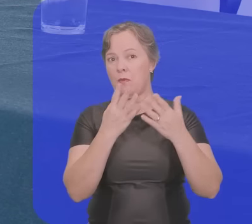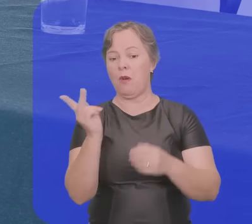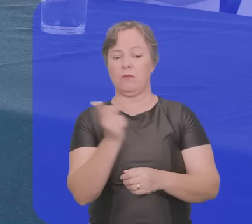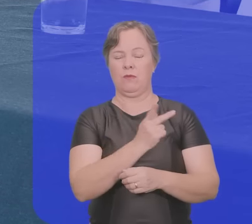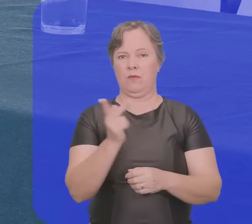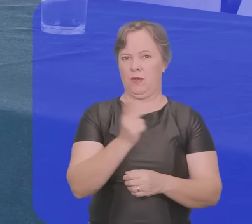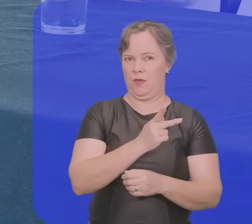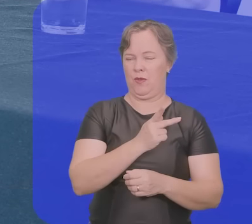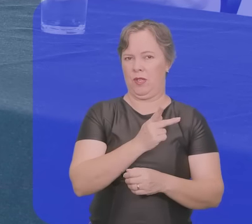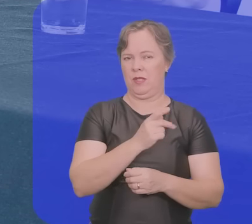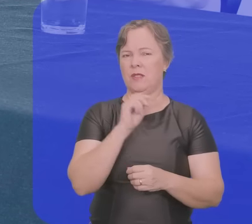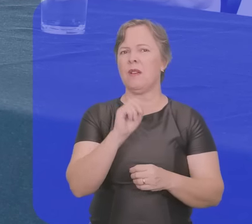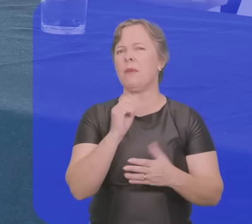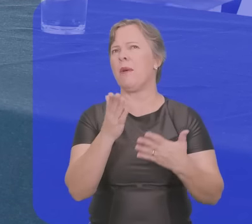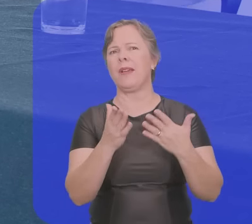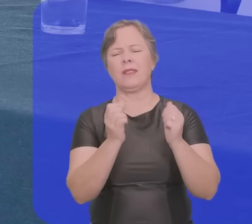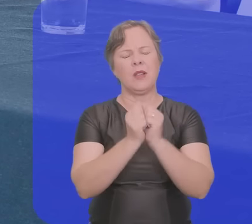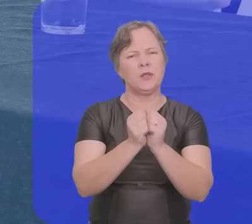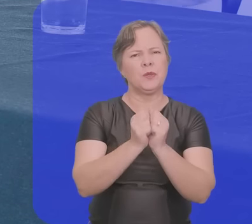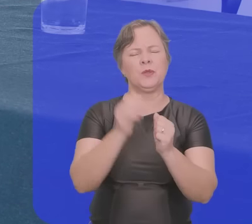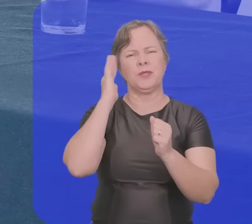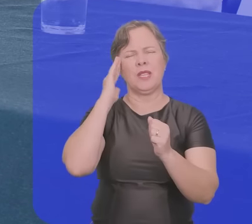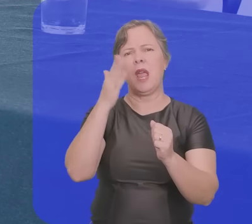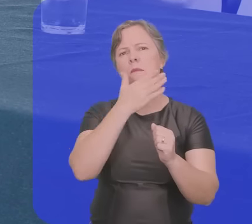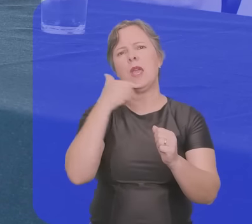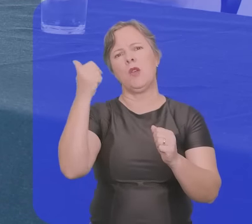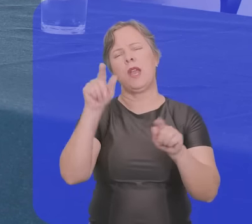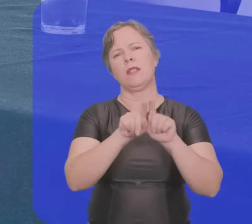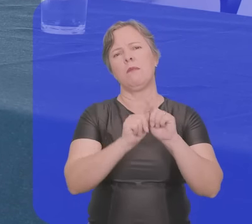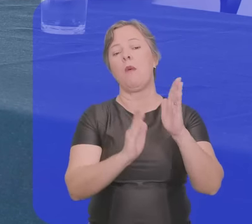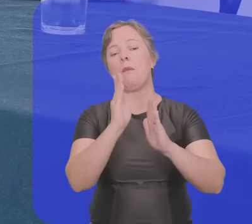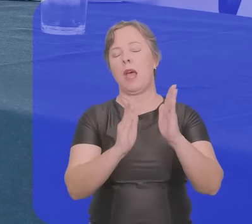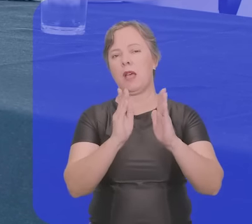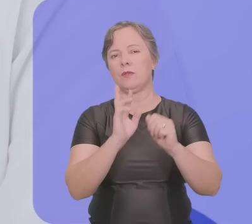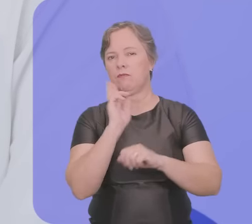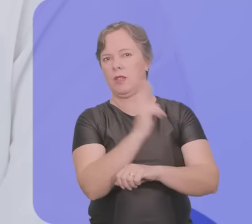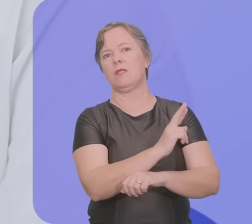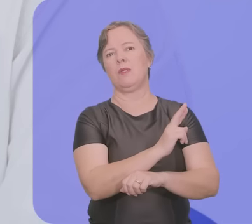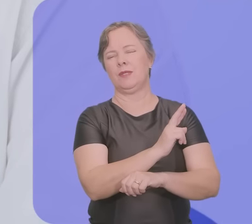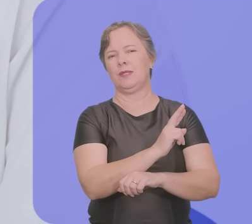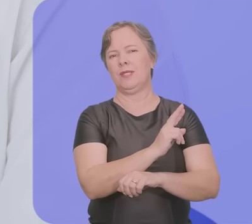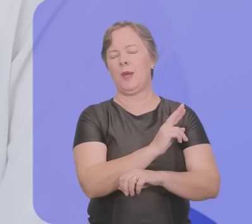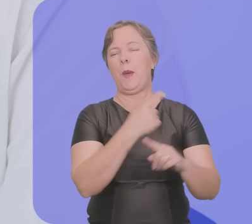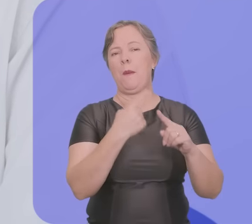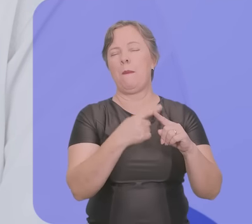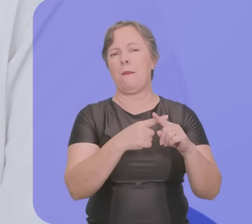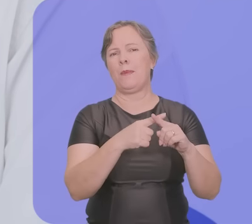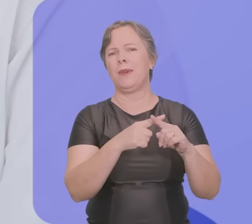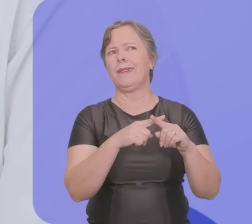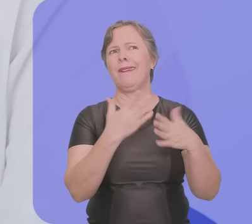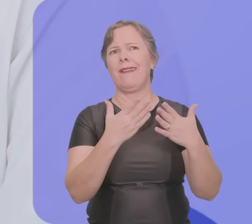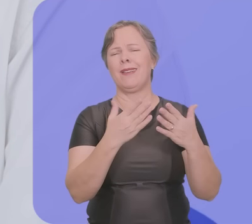que eles pudessem fazer o acompanhamento e a melhora desses prazos dia a dia, né? Porque algo que existe